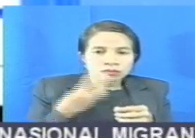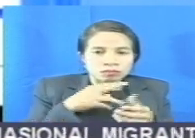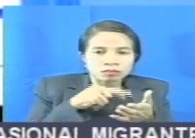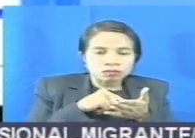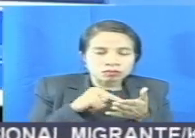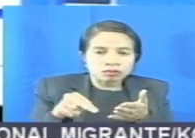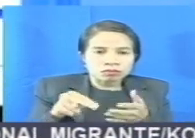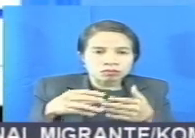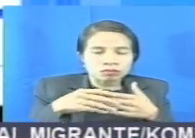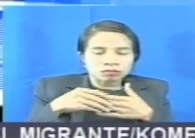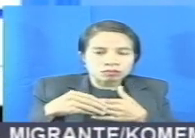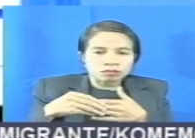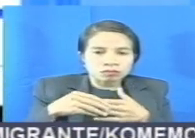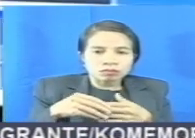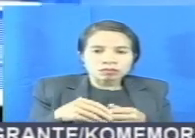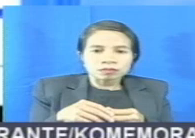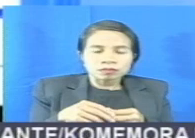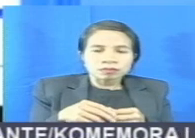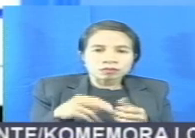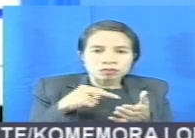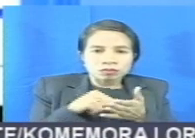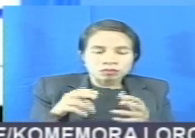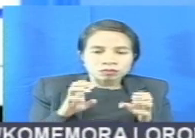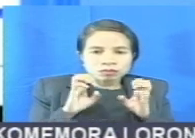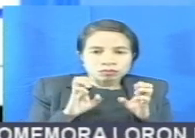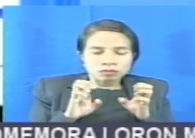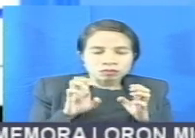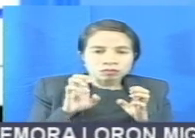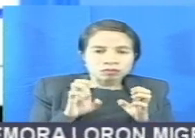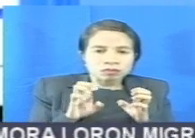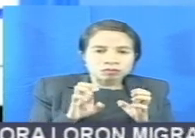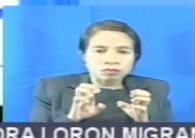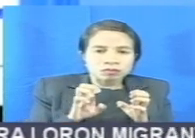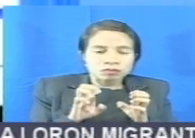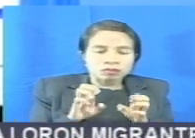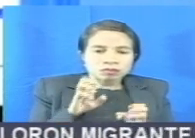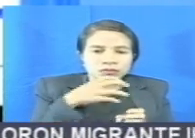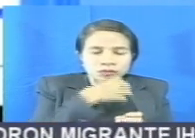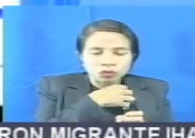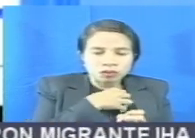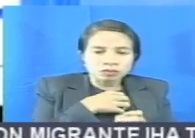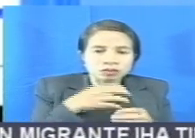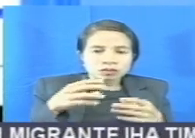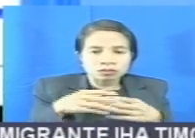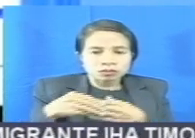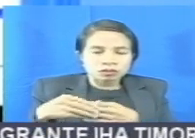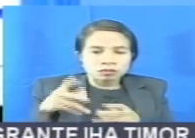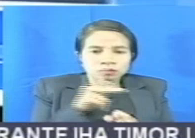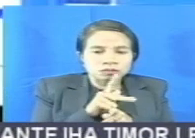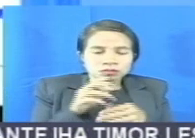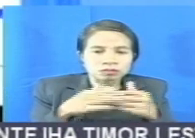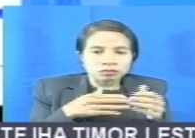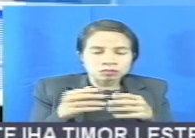lilio ba a numero aminia se bele ba numero emergência polícia bele ba ya e proteção civil bele hakwis ba autoridade sira